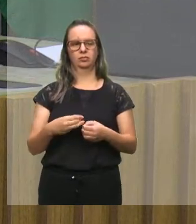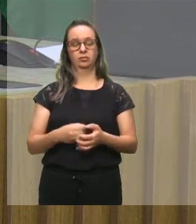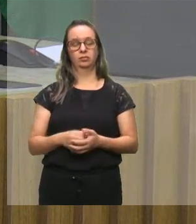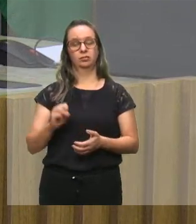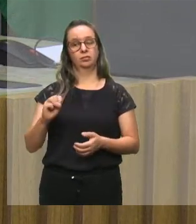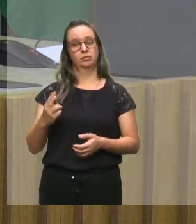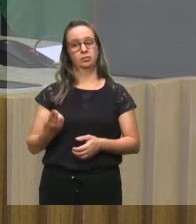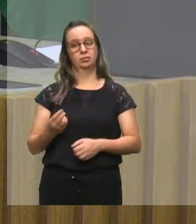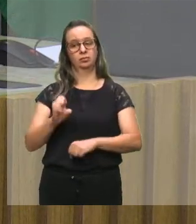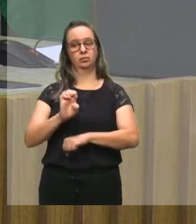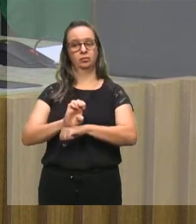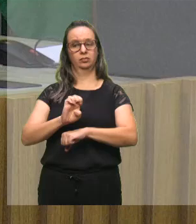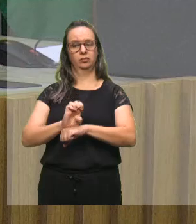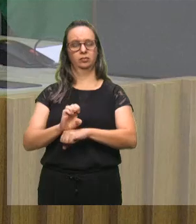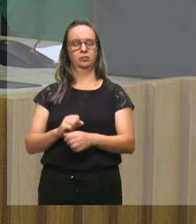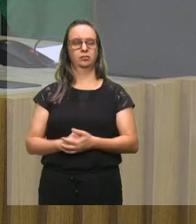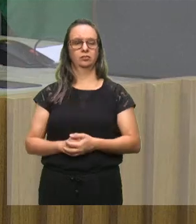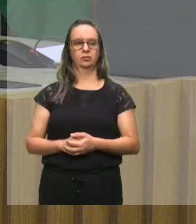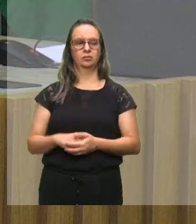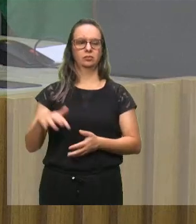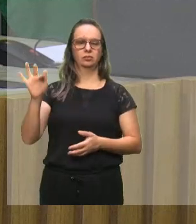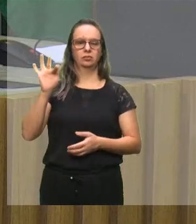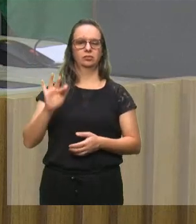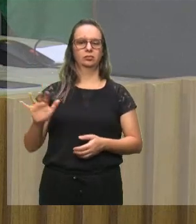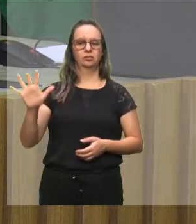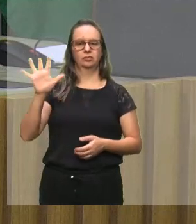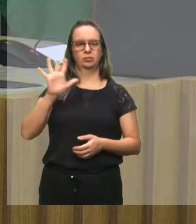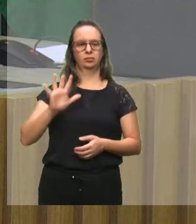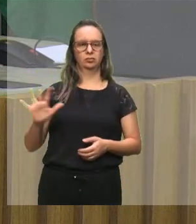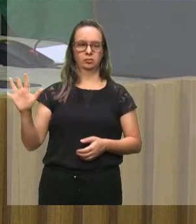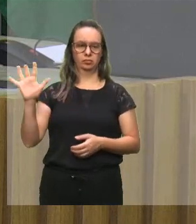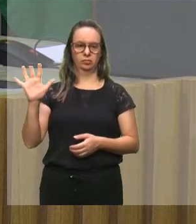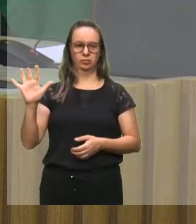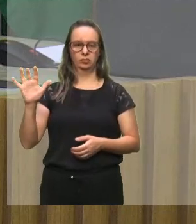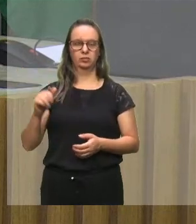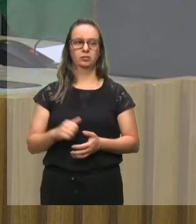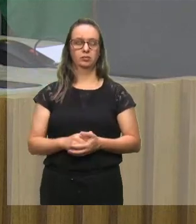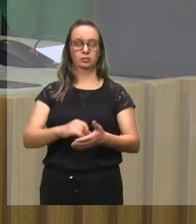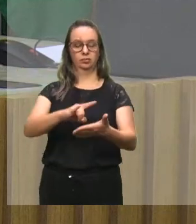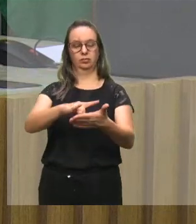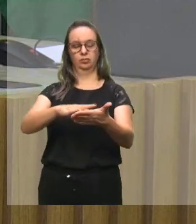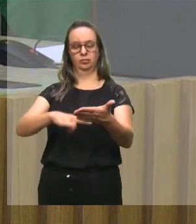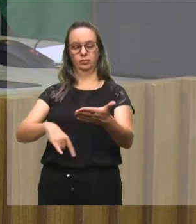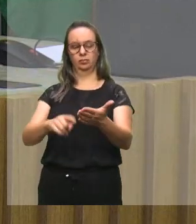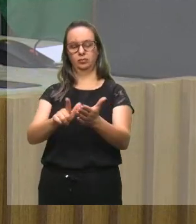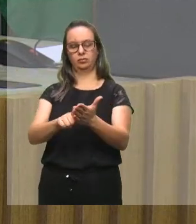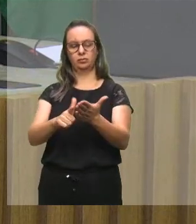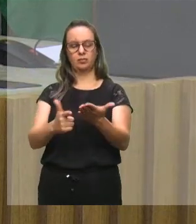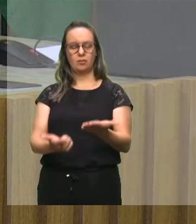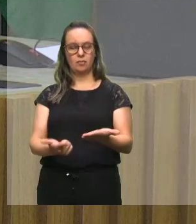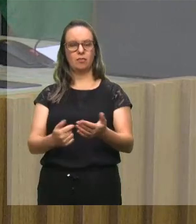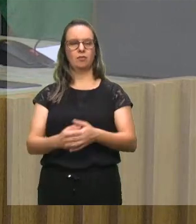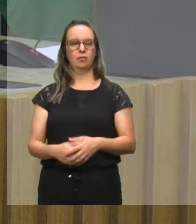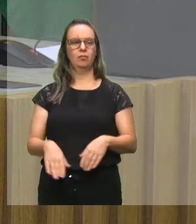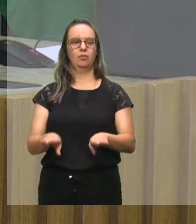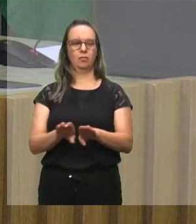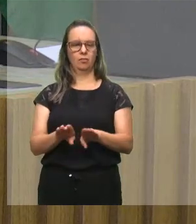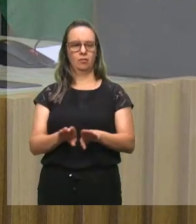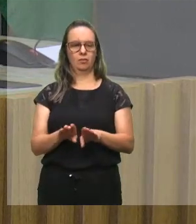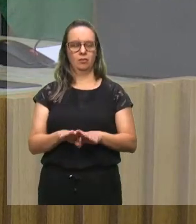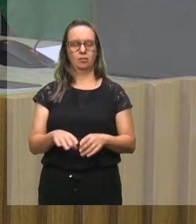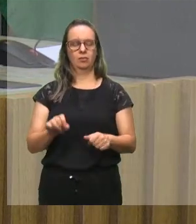estadual e federal, por meio do acesso a editais de fomento e também por meio de execução